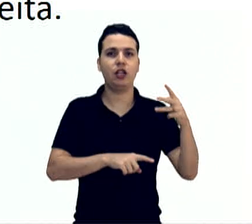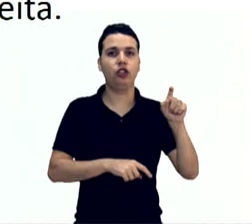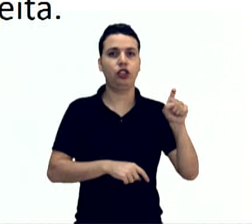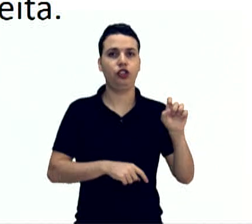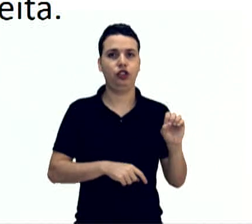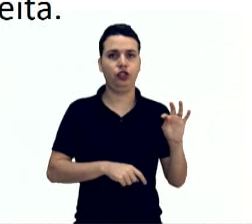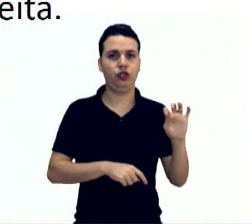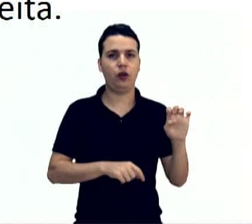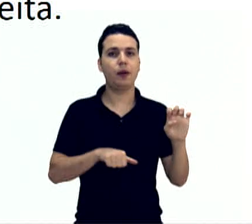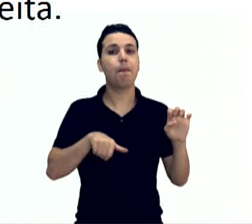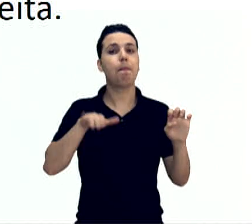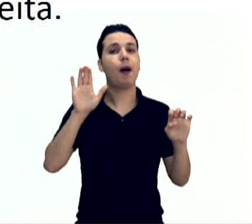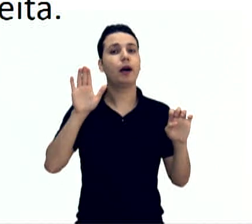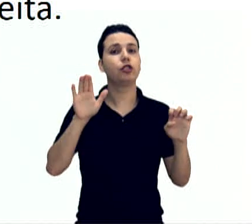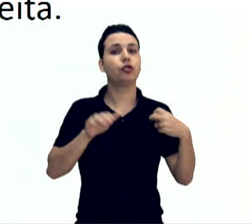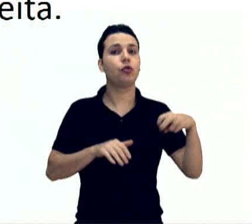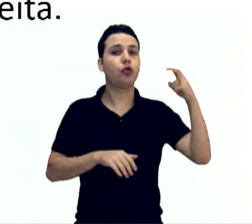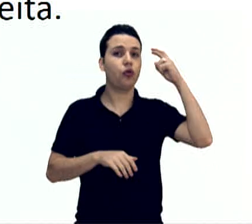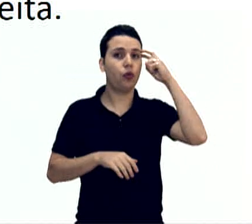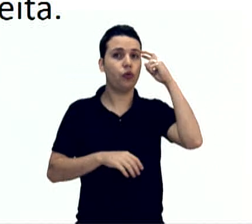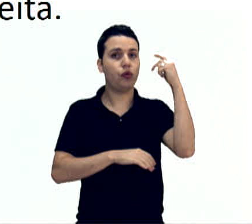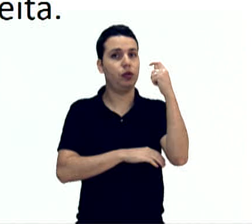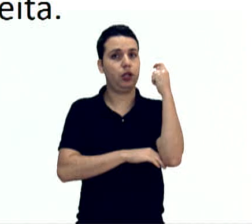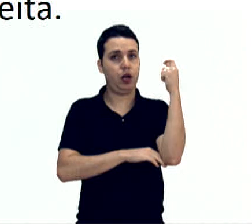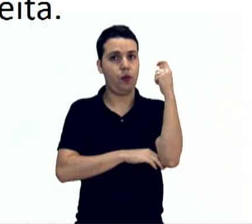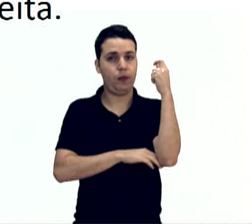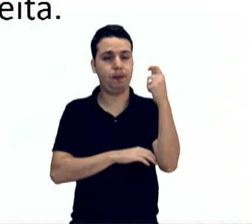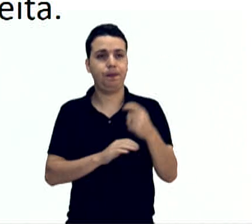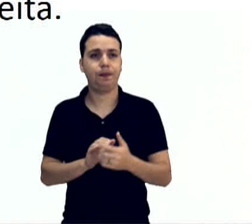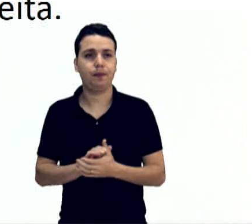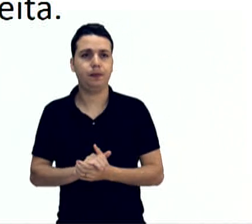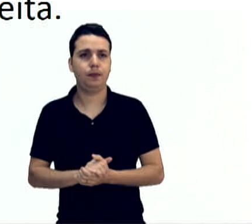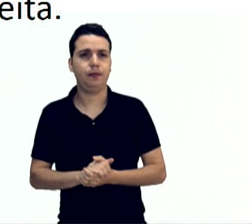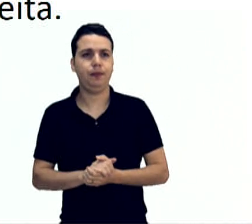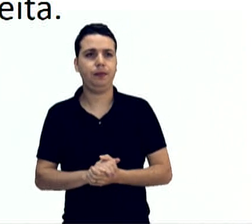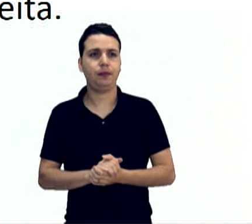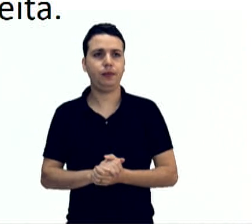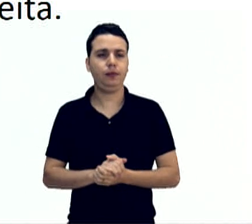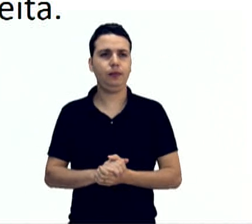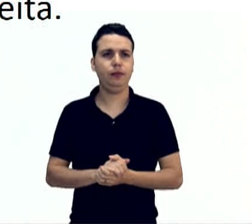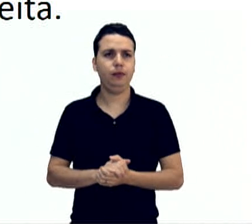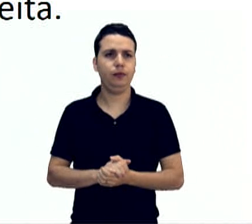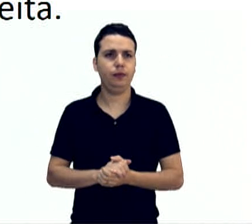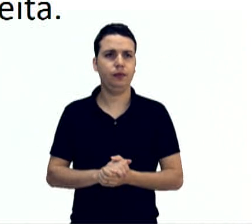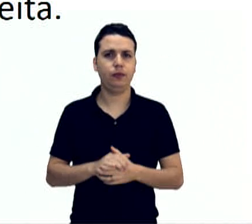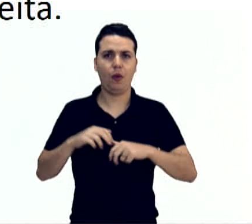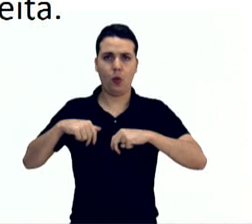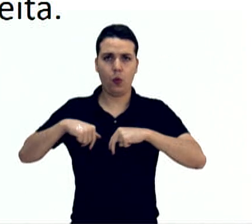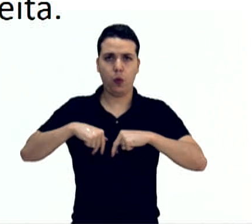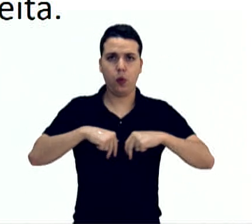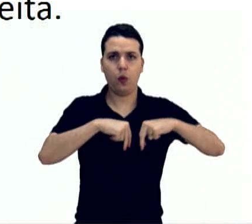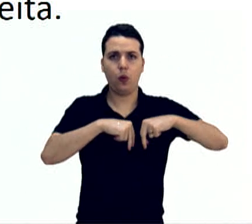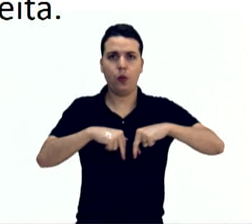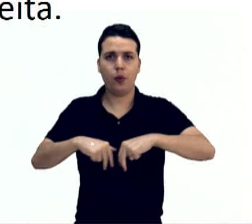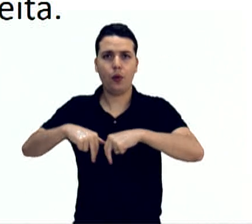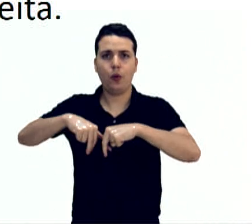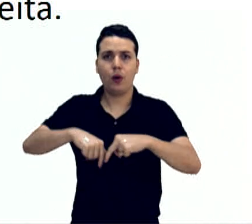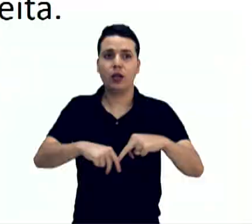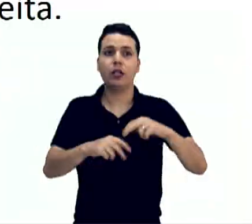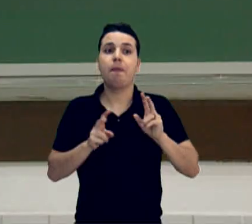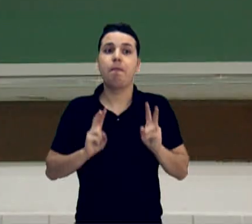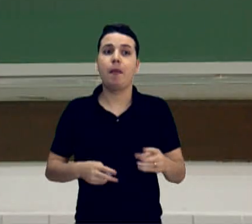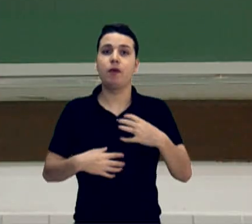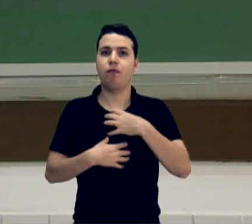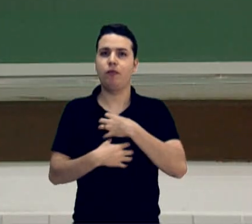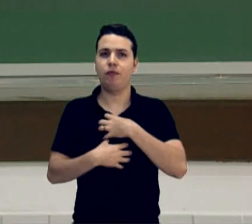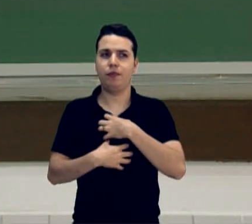cultura mais gaúcha, digamos assim, os ritmos gaúchos. Os casais correm no mesmo ritmo. Então, lembra que a prof